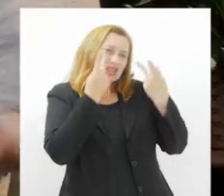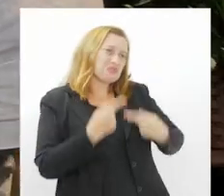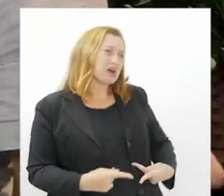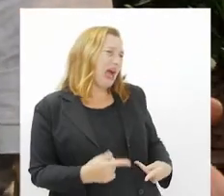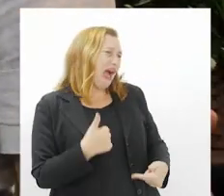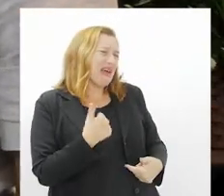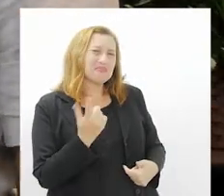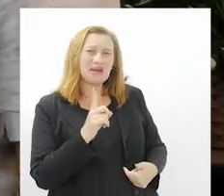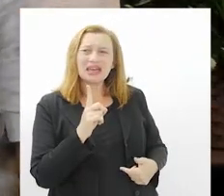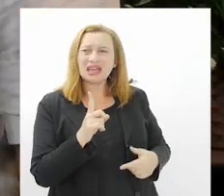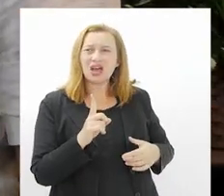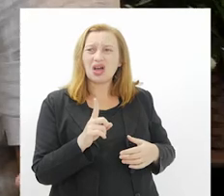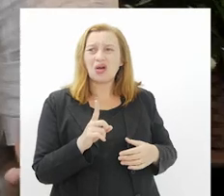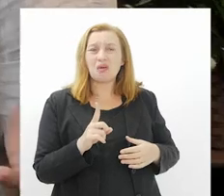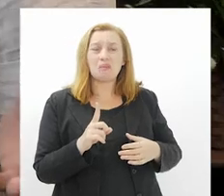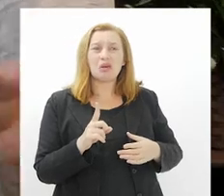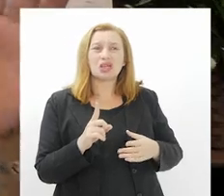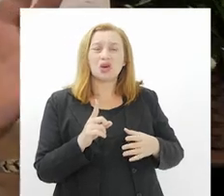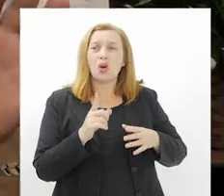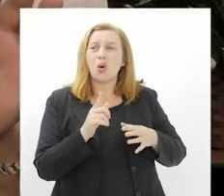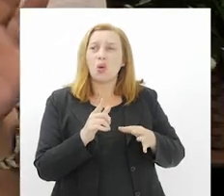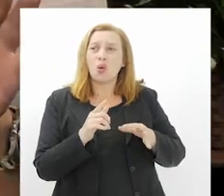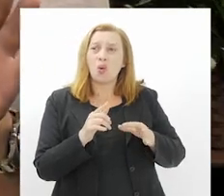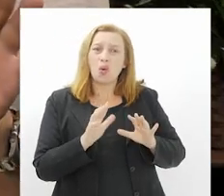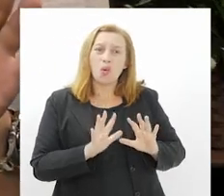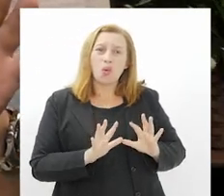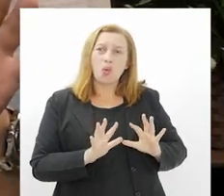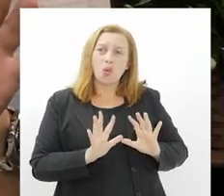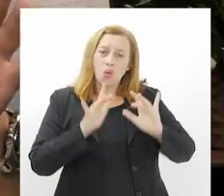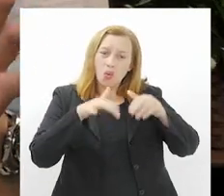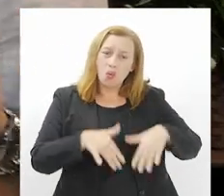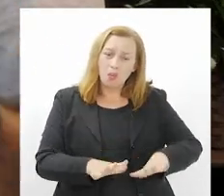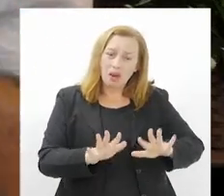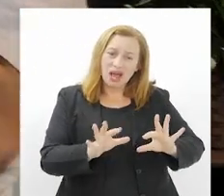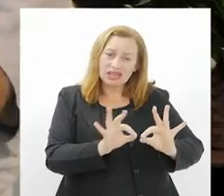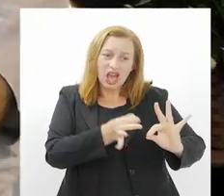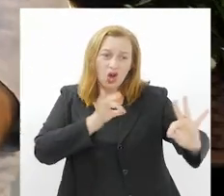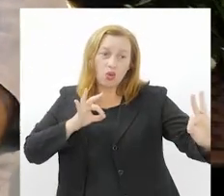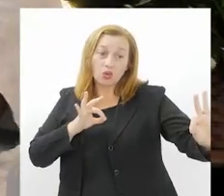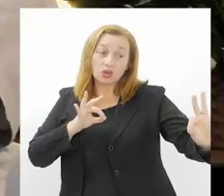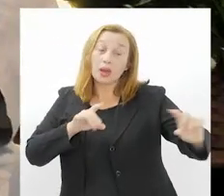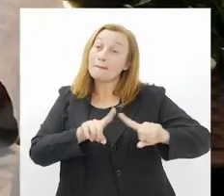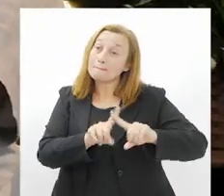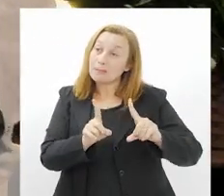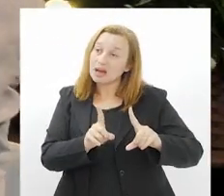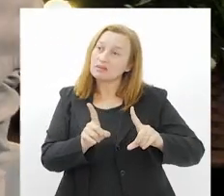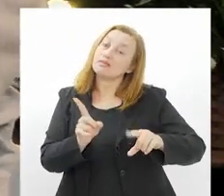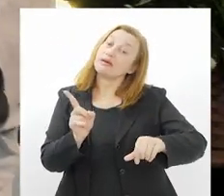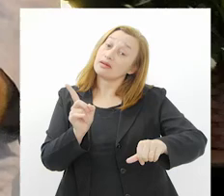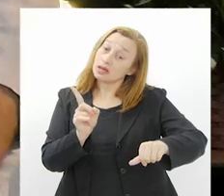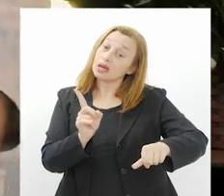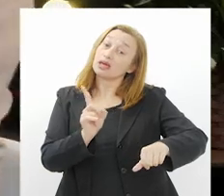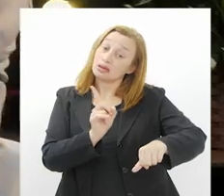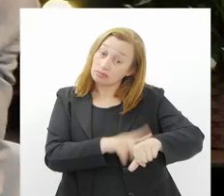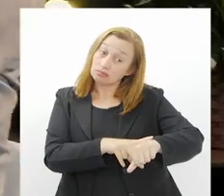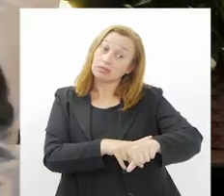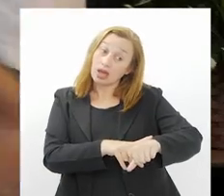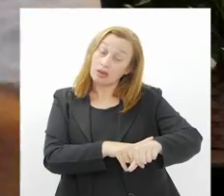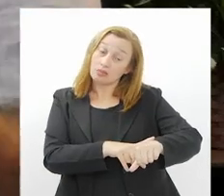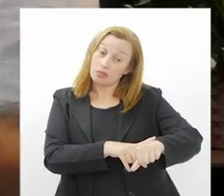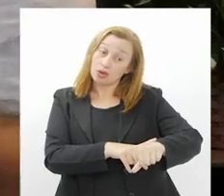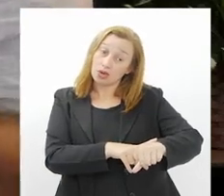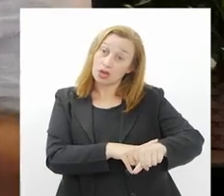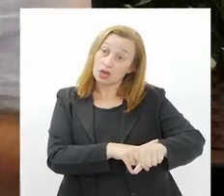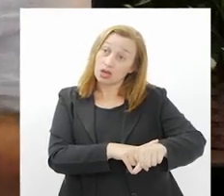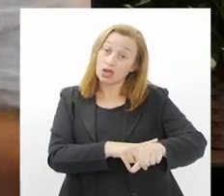assim, não, mas ele não está vindo para cá. Não, ele não está vindo para cá agora, mas ele vai vir, ele vai tomar